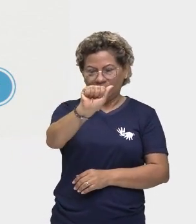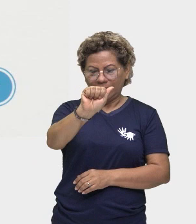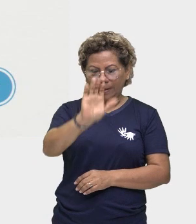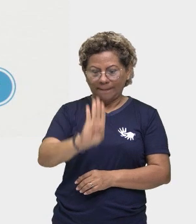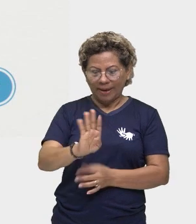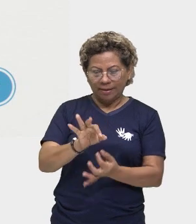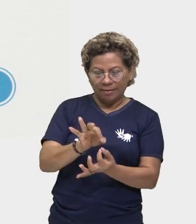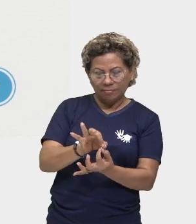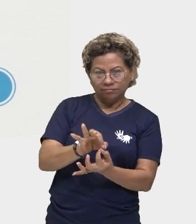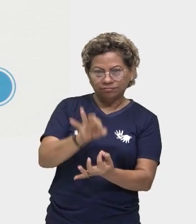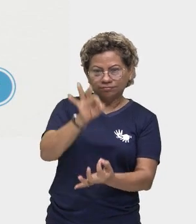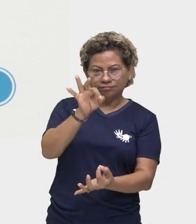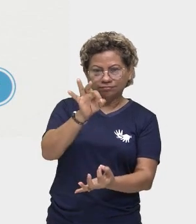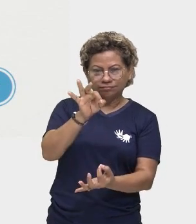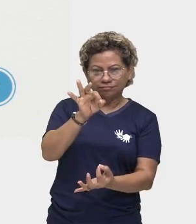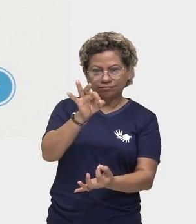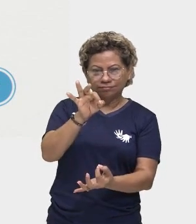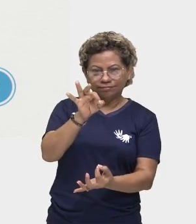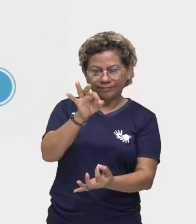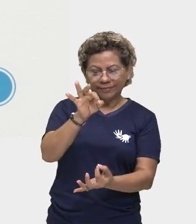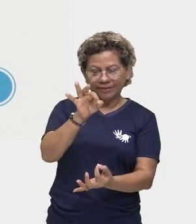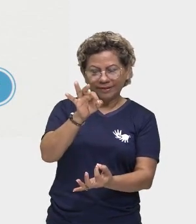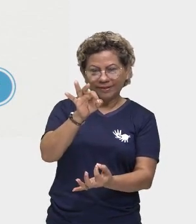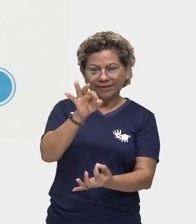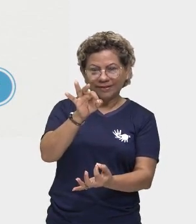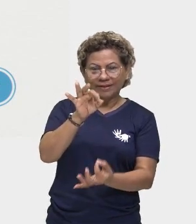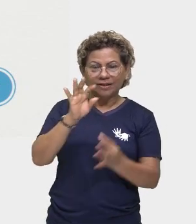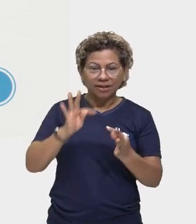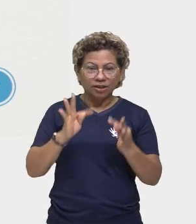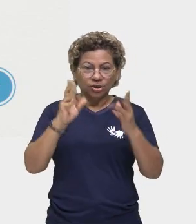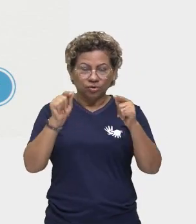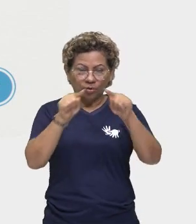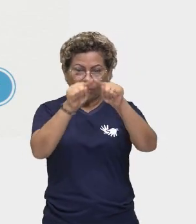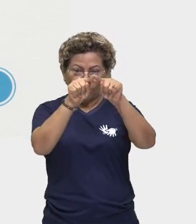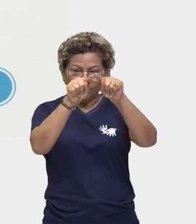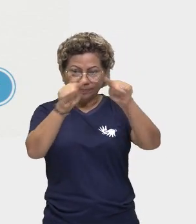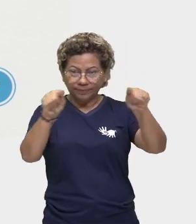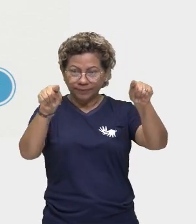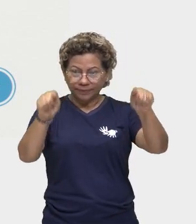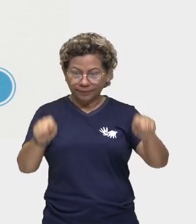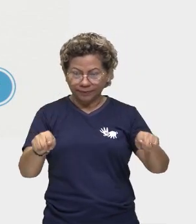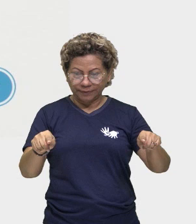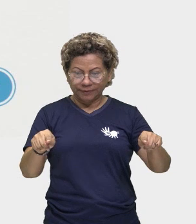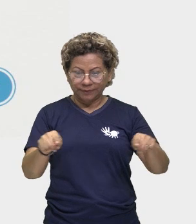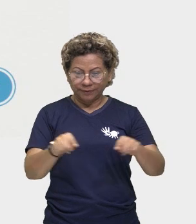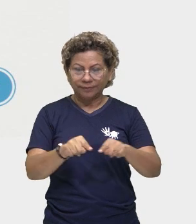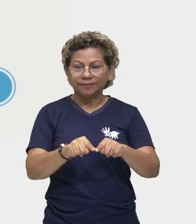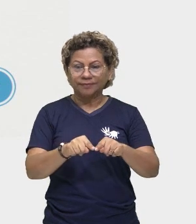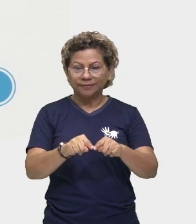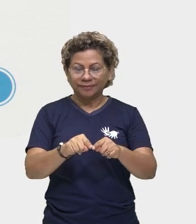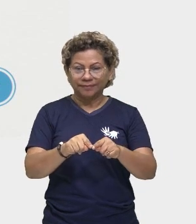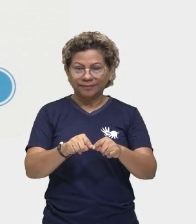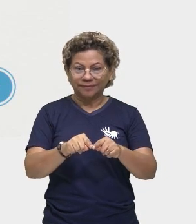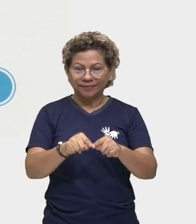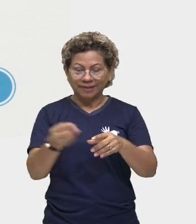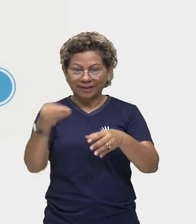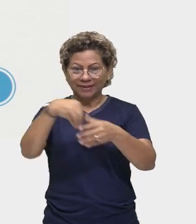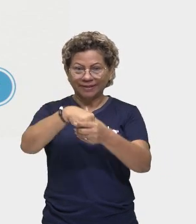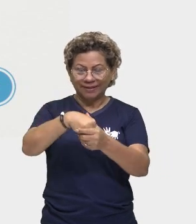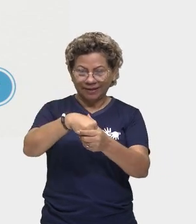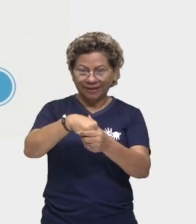AB. Todos os pontos que pertencem ao segmento AB também pertencem ao